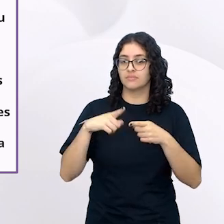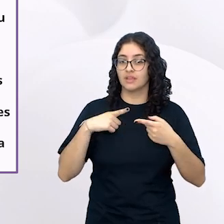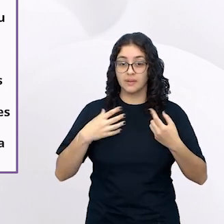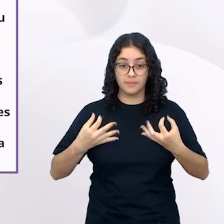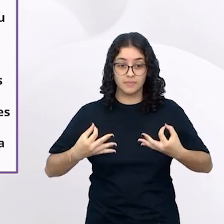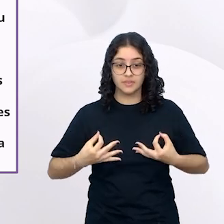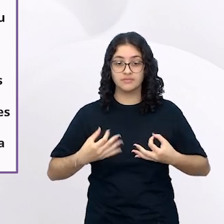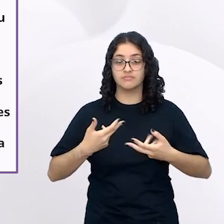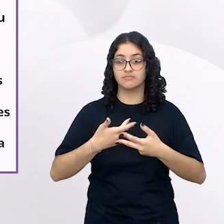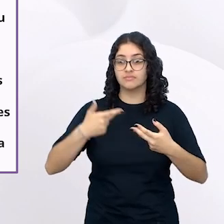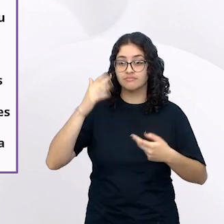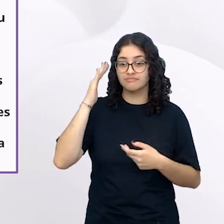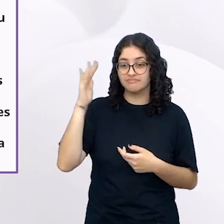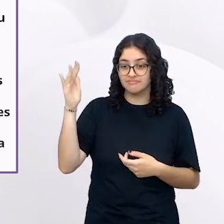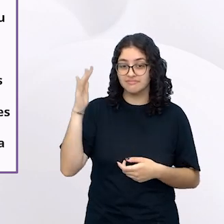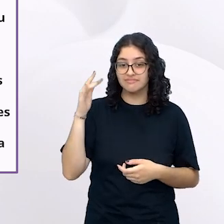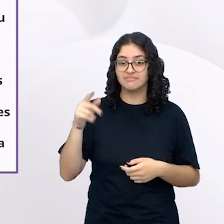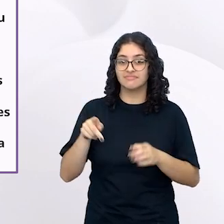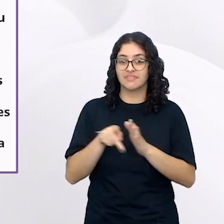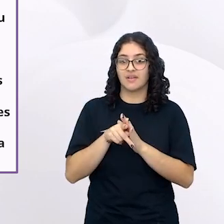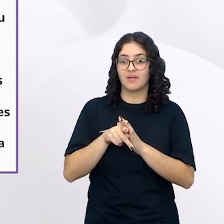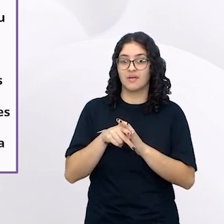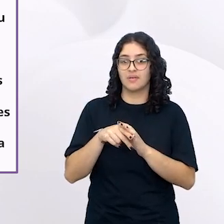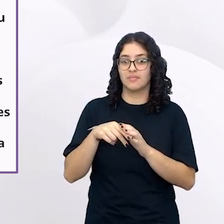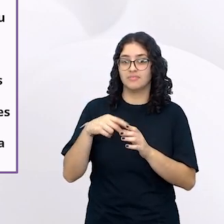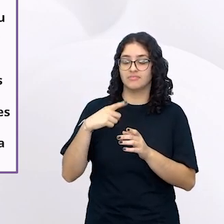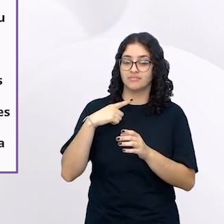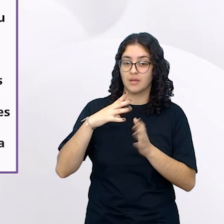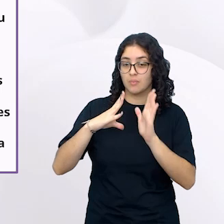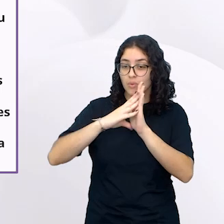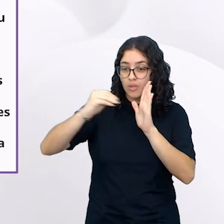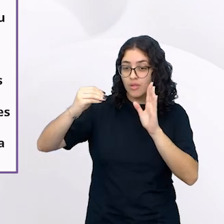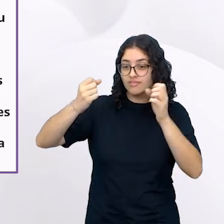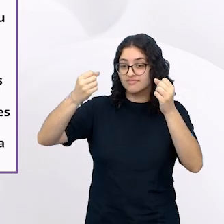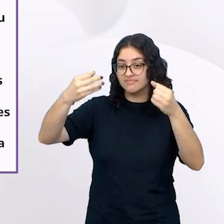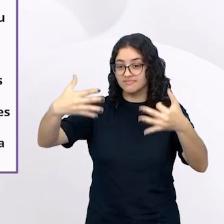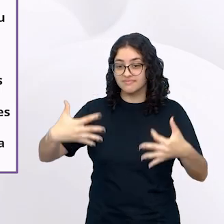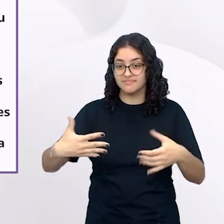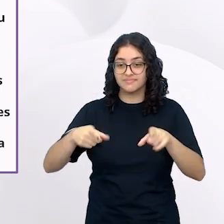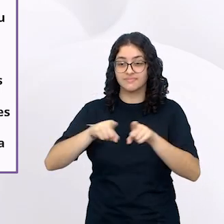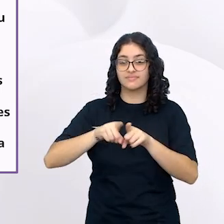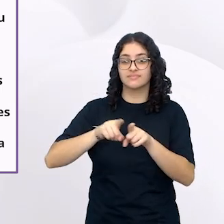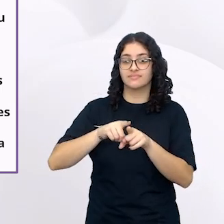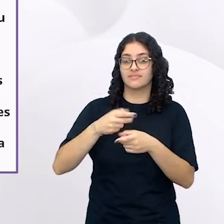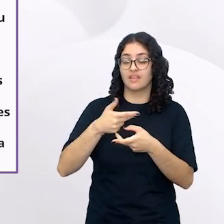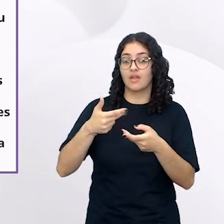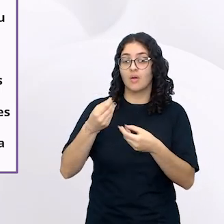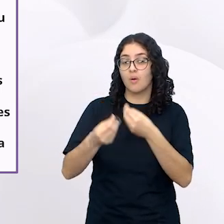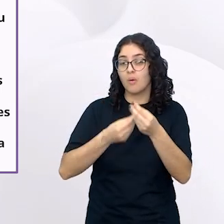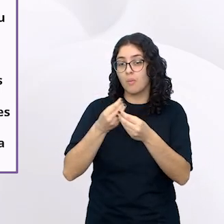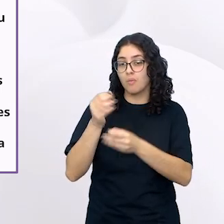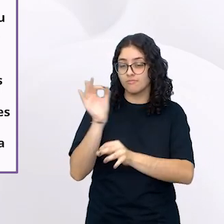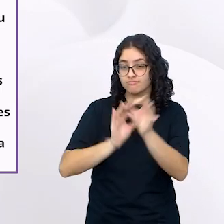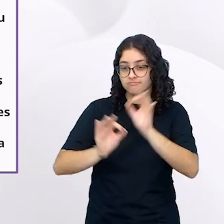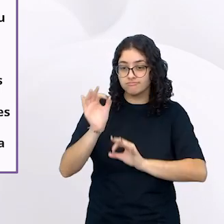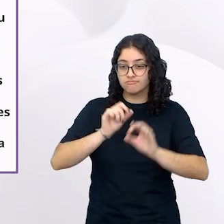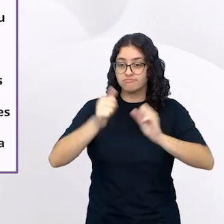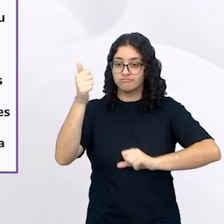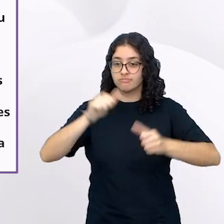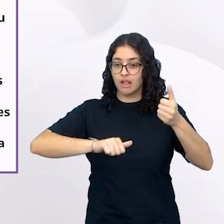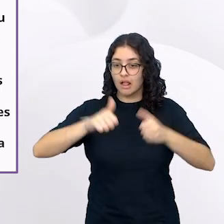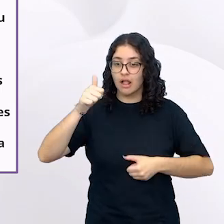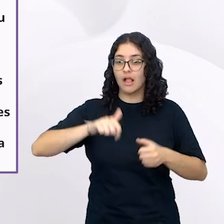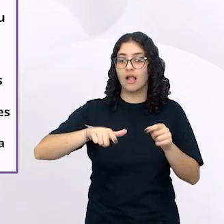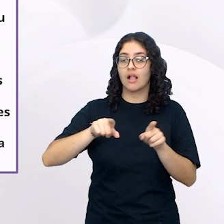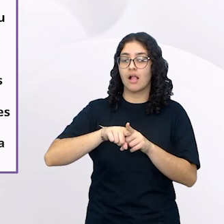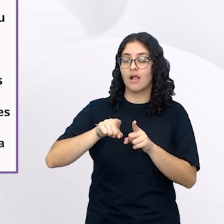meditação e representação, interpretar modelos explicativos, dados e ou resultados experimentais para construir, avaliar e